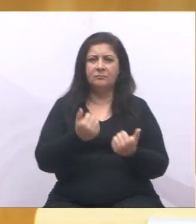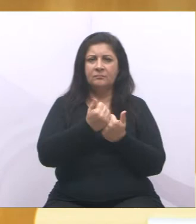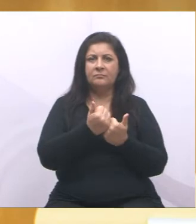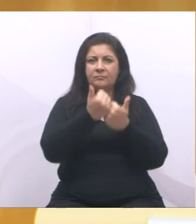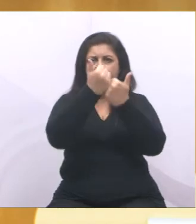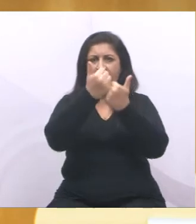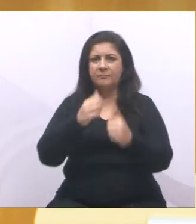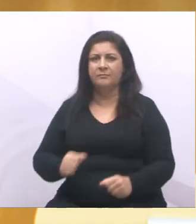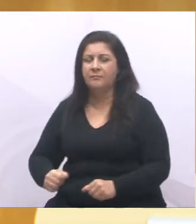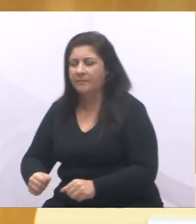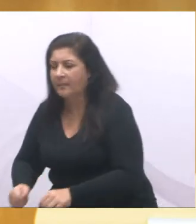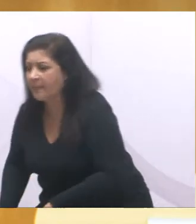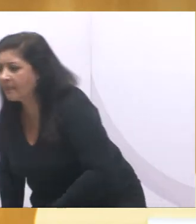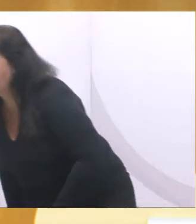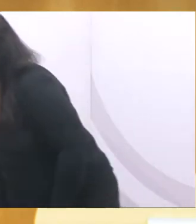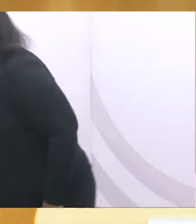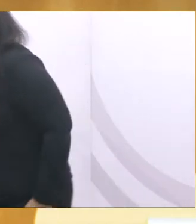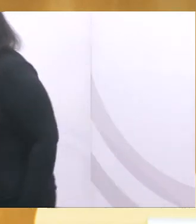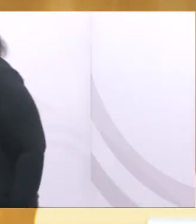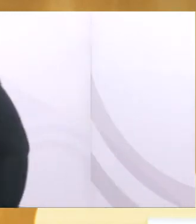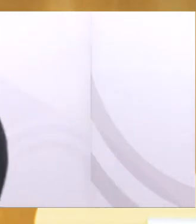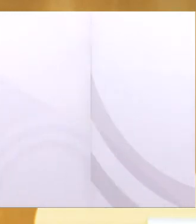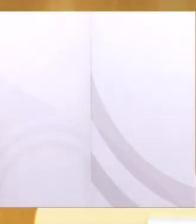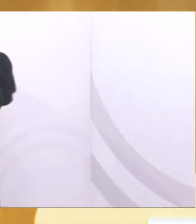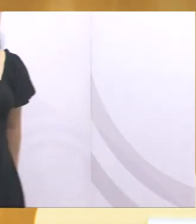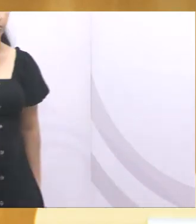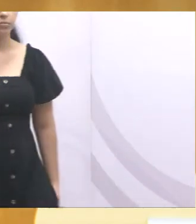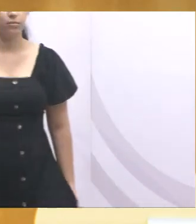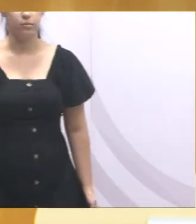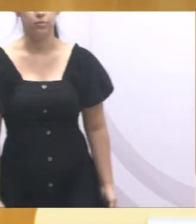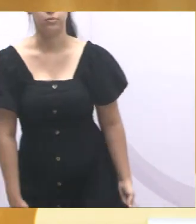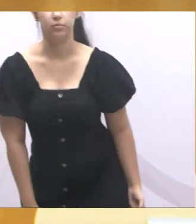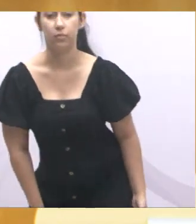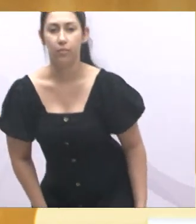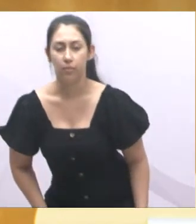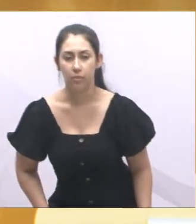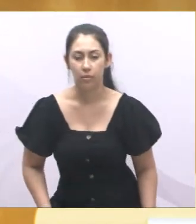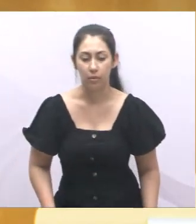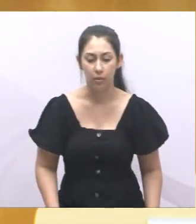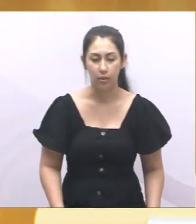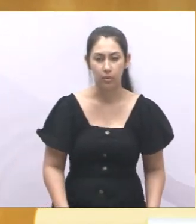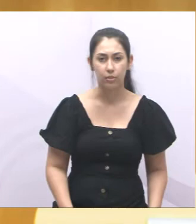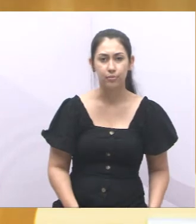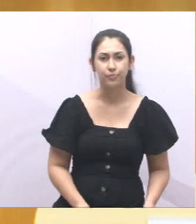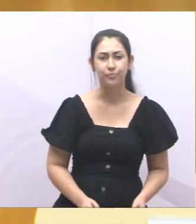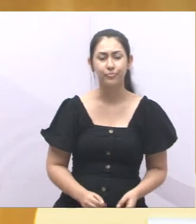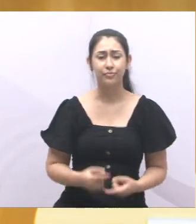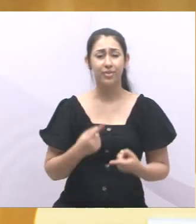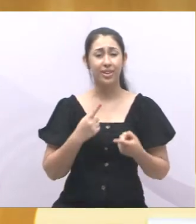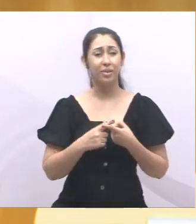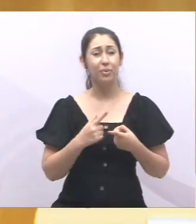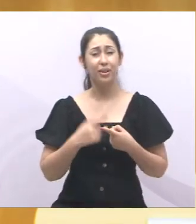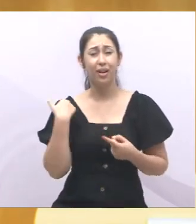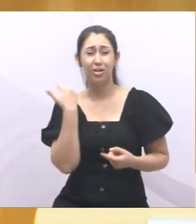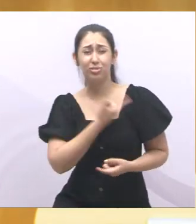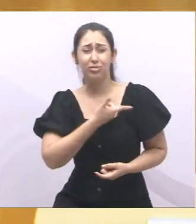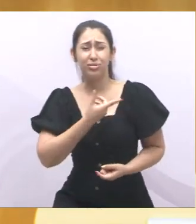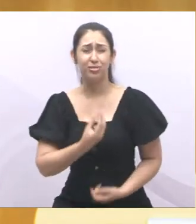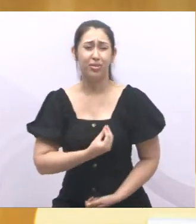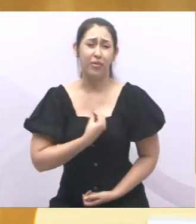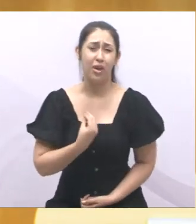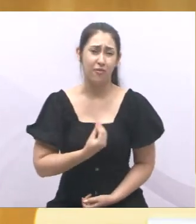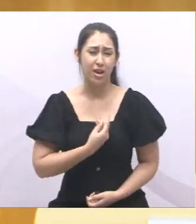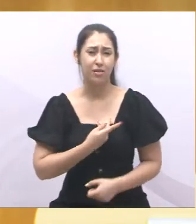Citarei apenas aquelas referentes à capacidade socioeconômica das pessoas. Porque por vivermos num país